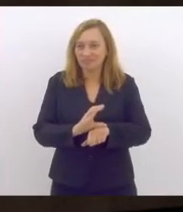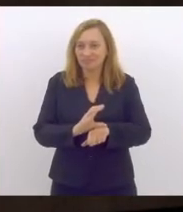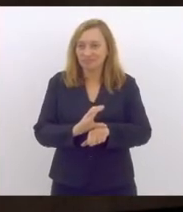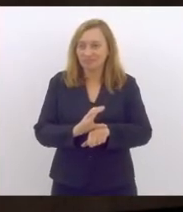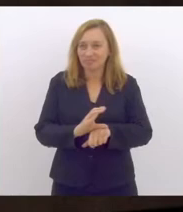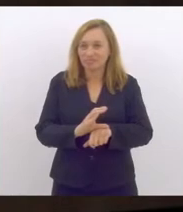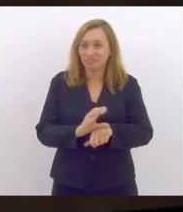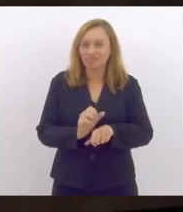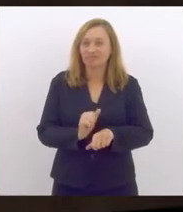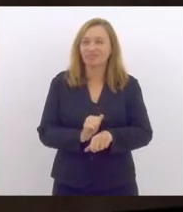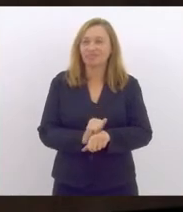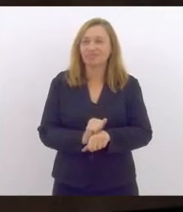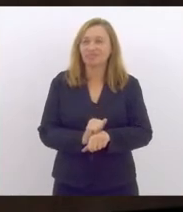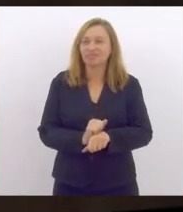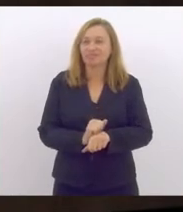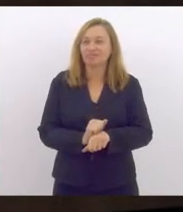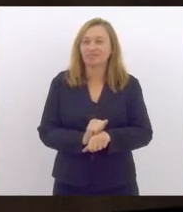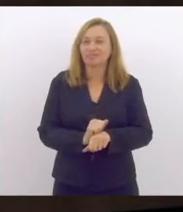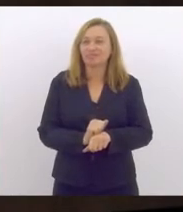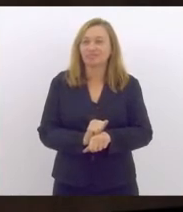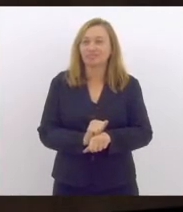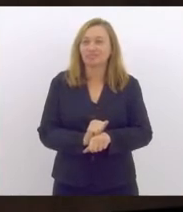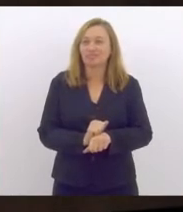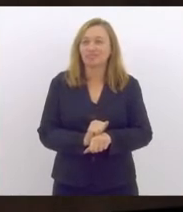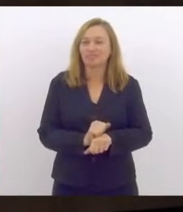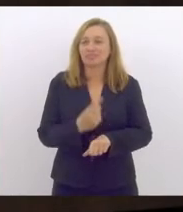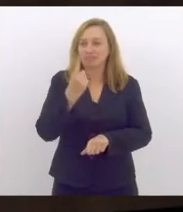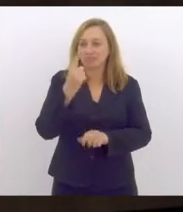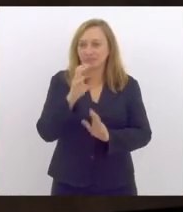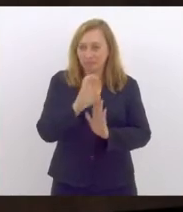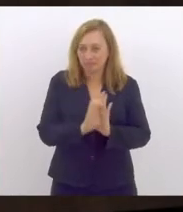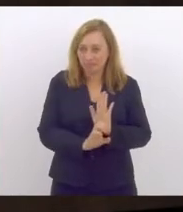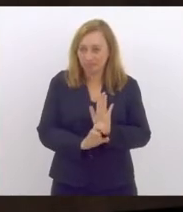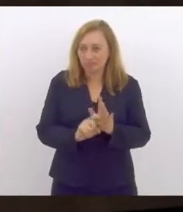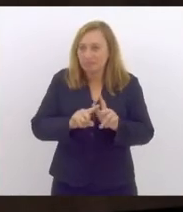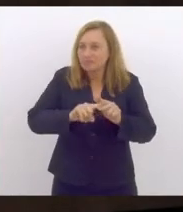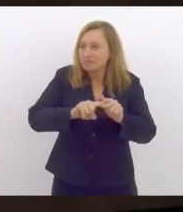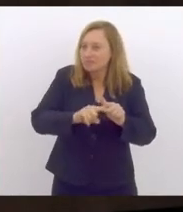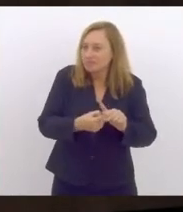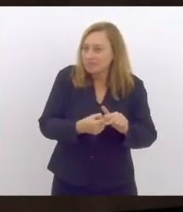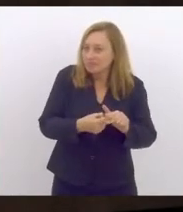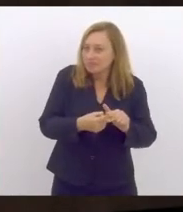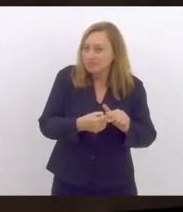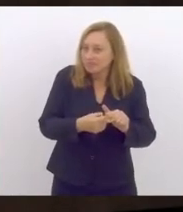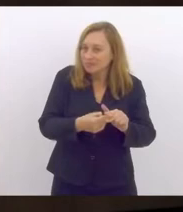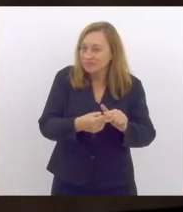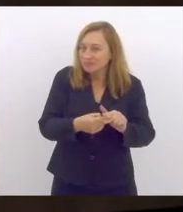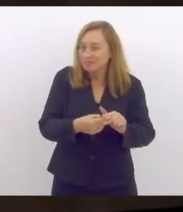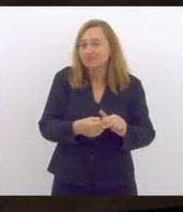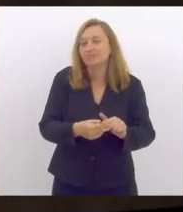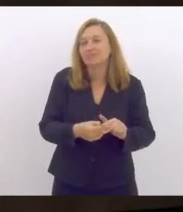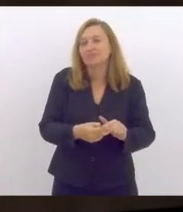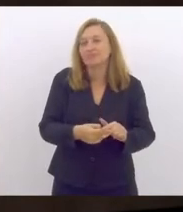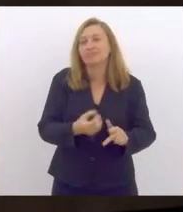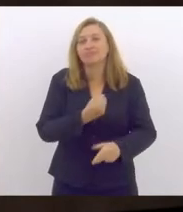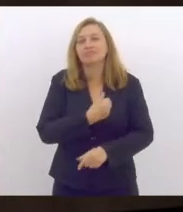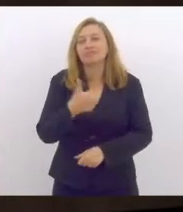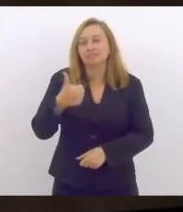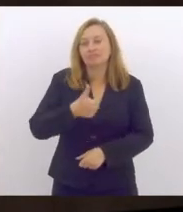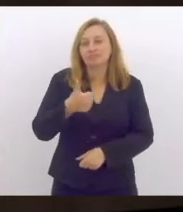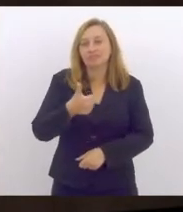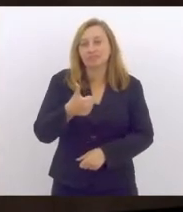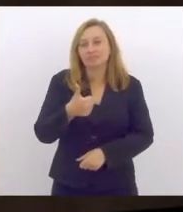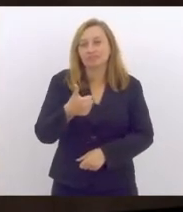constitucionalidade com uma emenda modificativa número 1